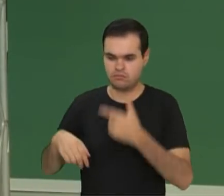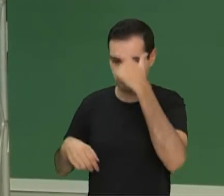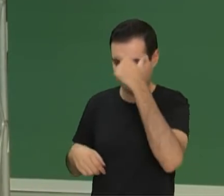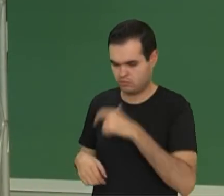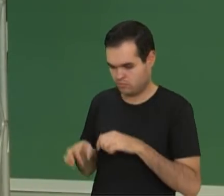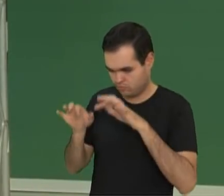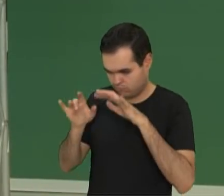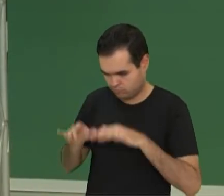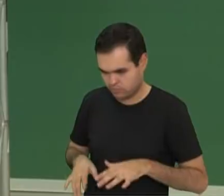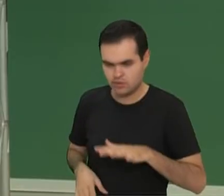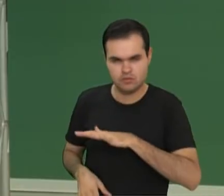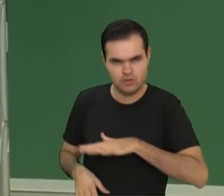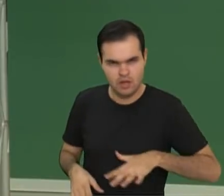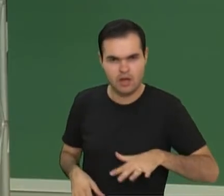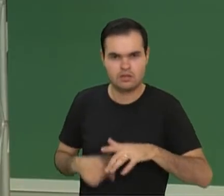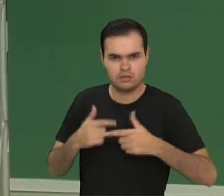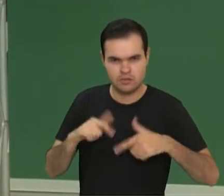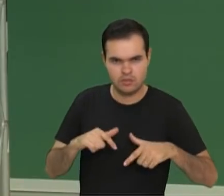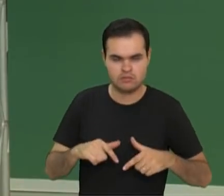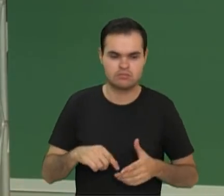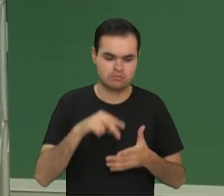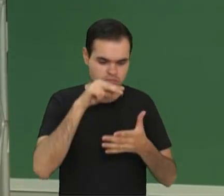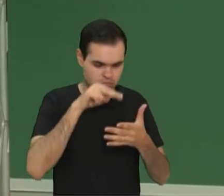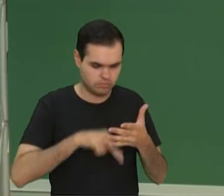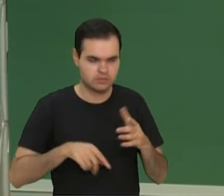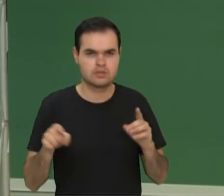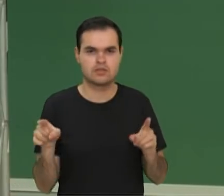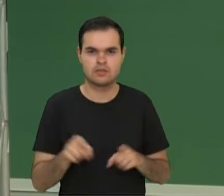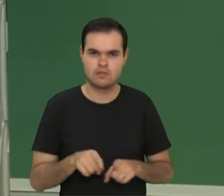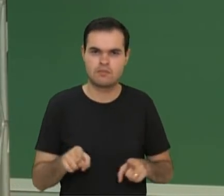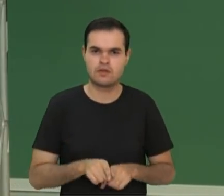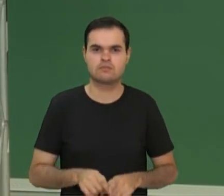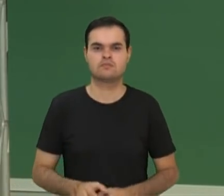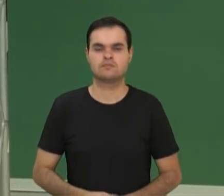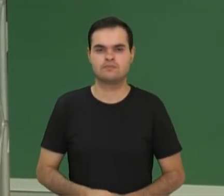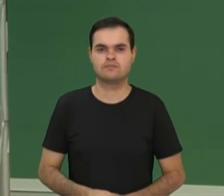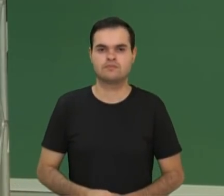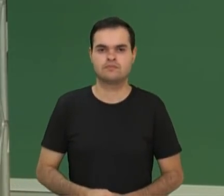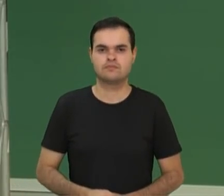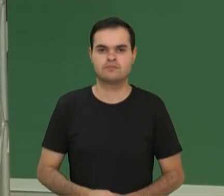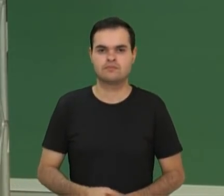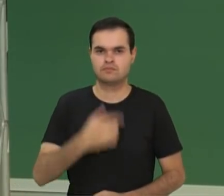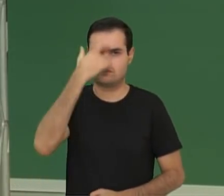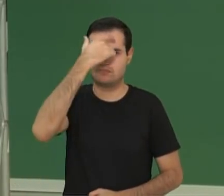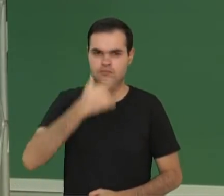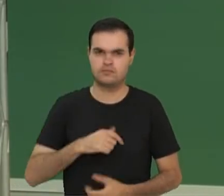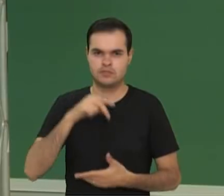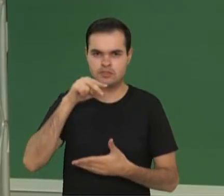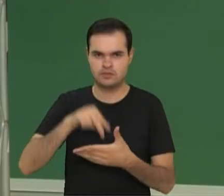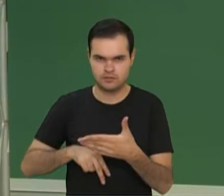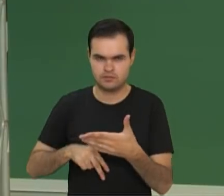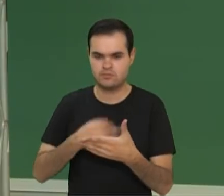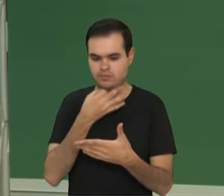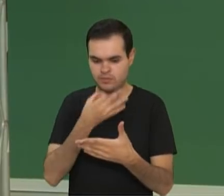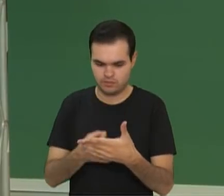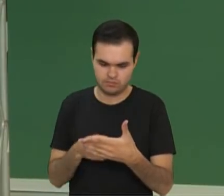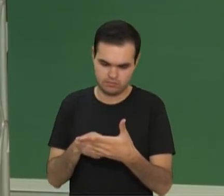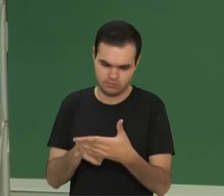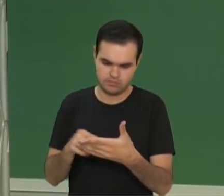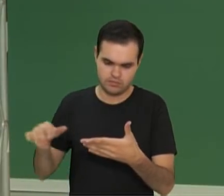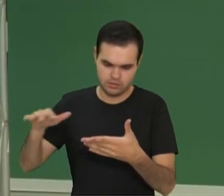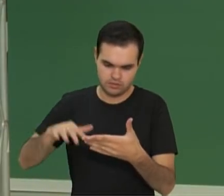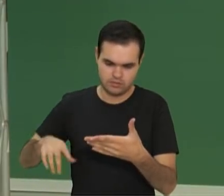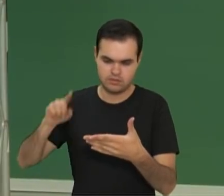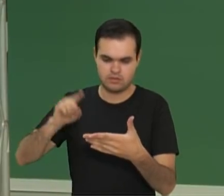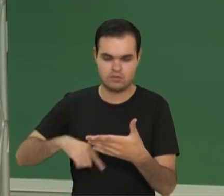determinada área de atuação, o leitor também. O leitor de um artigo de opinião voltado à política vai